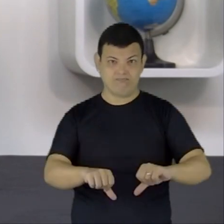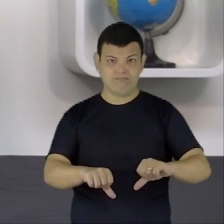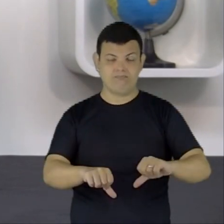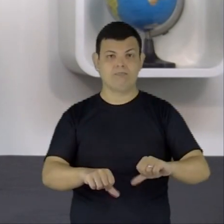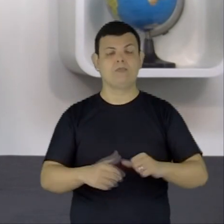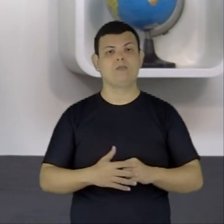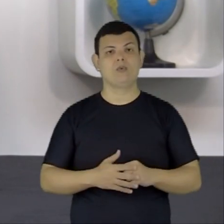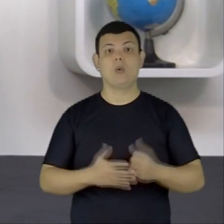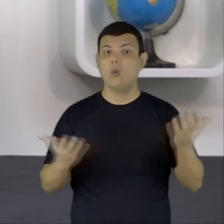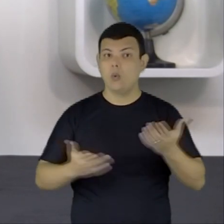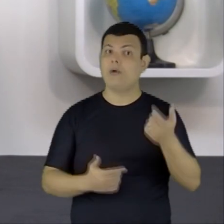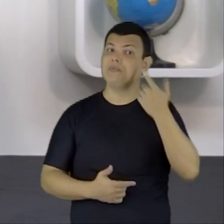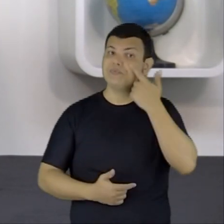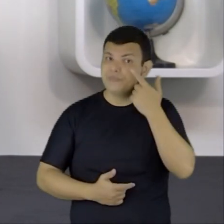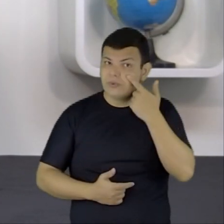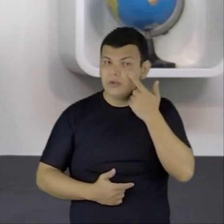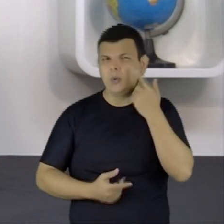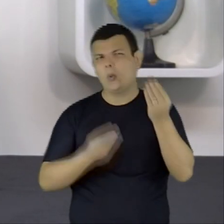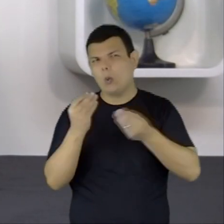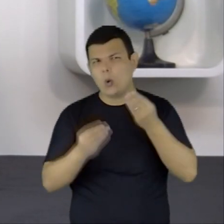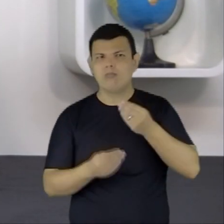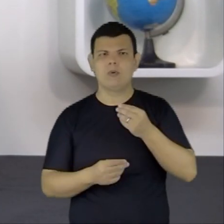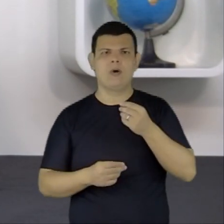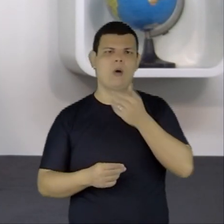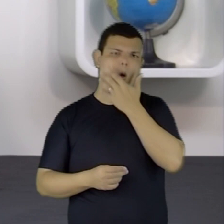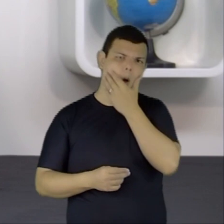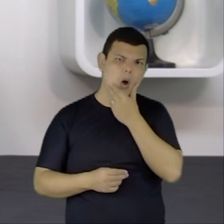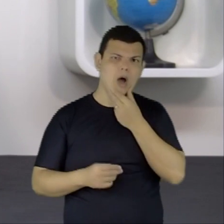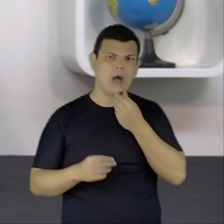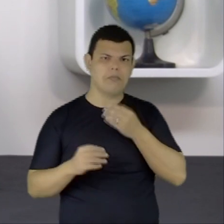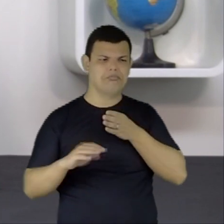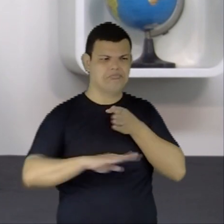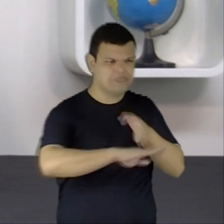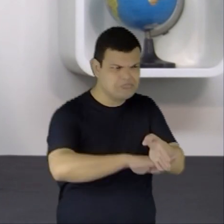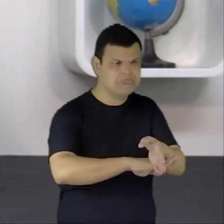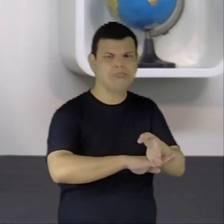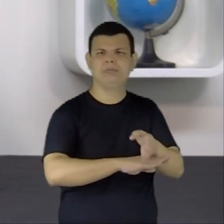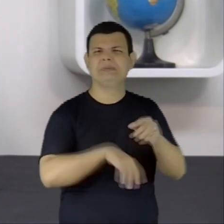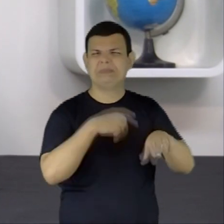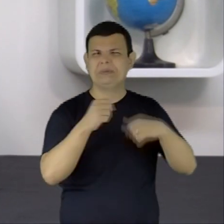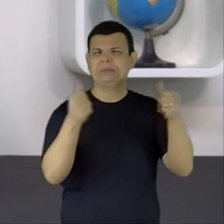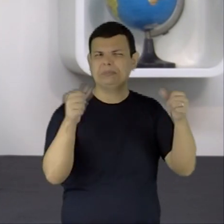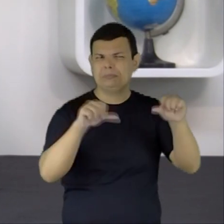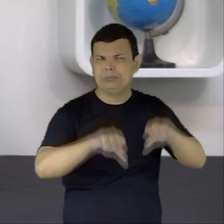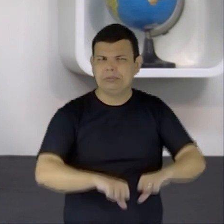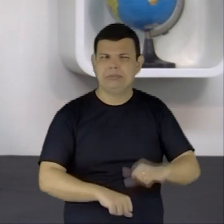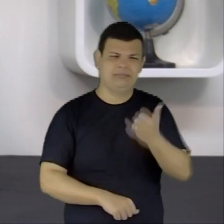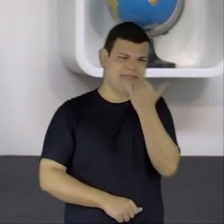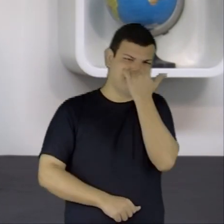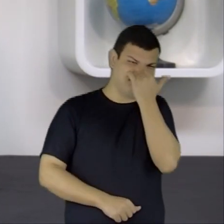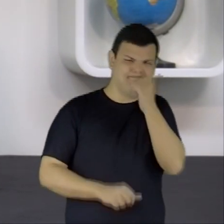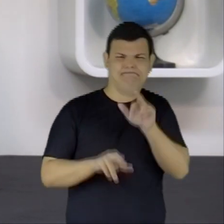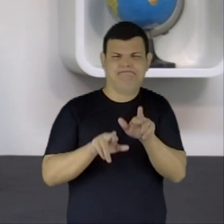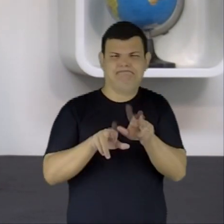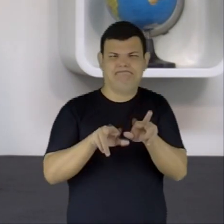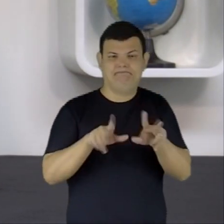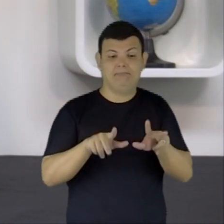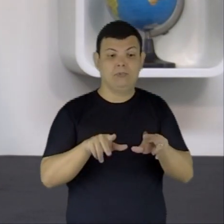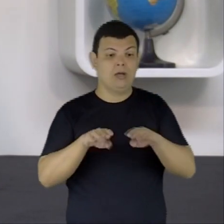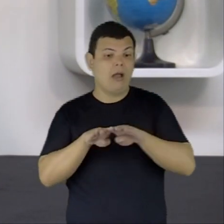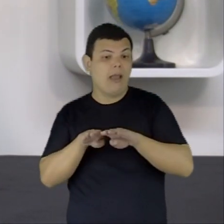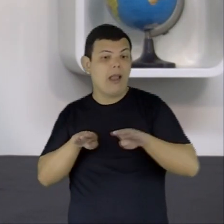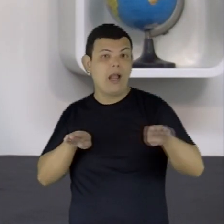vai observar como a ação humana interferiu e também as condições climáticas,